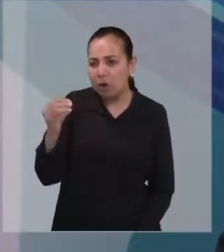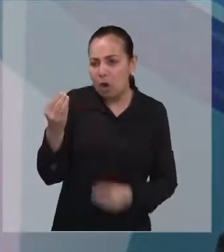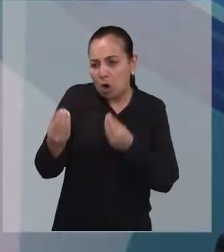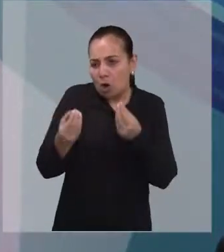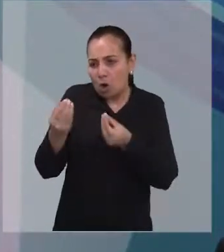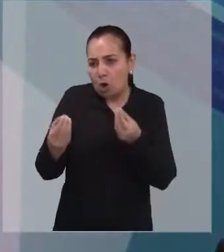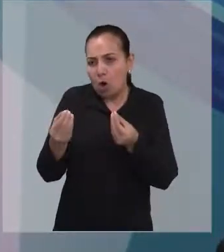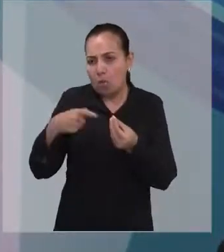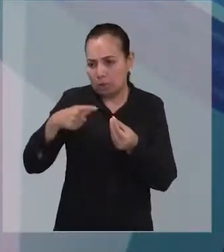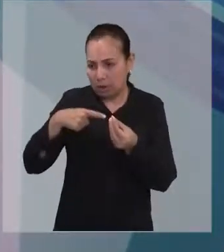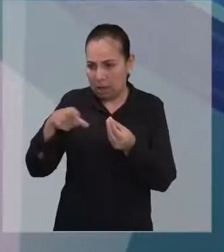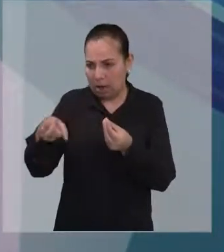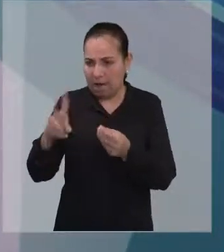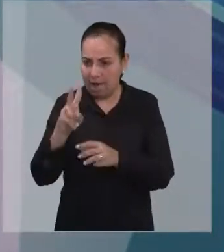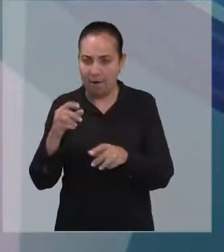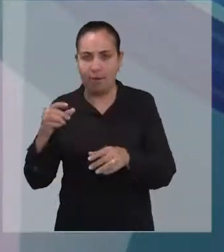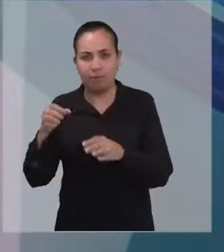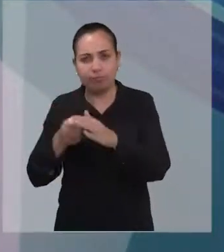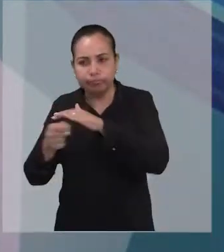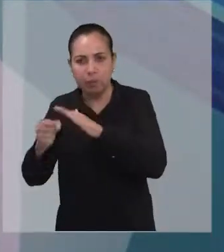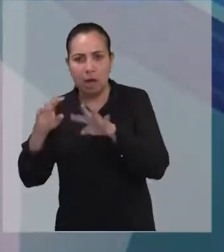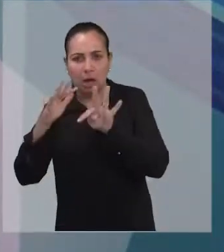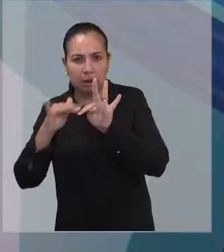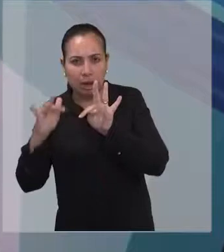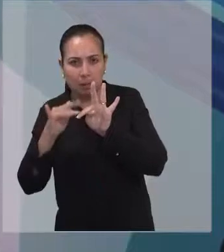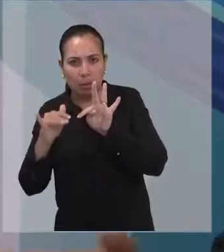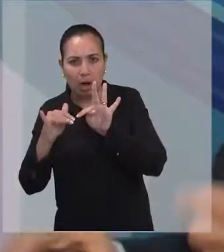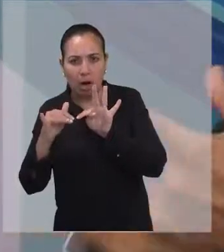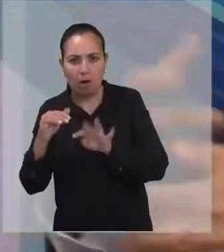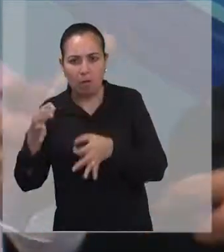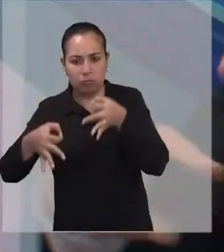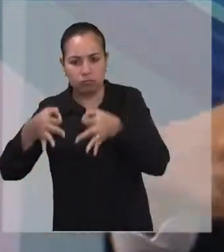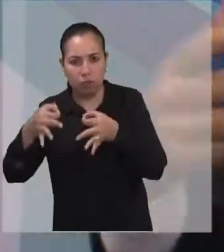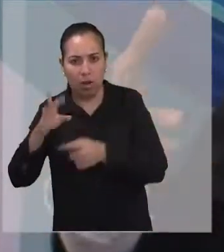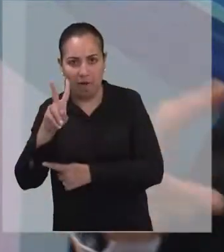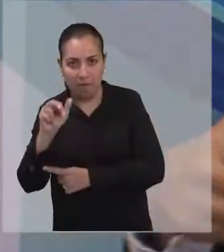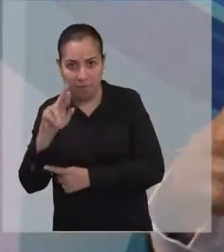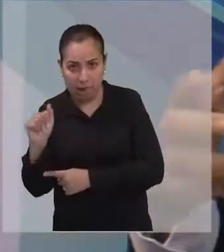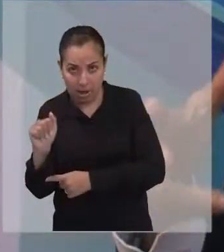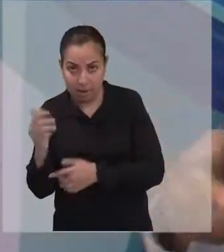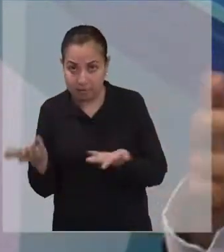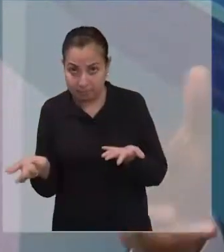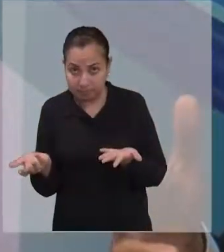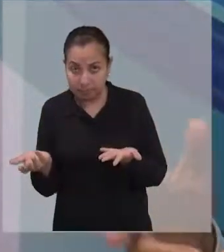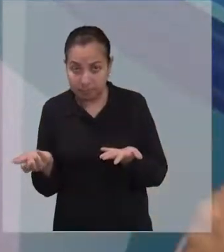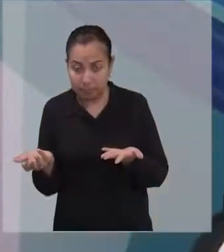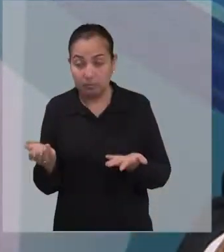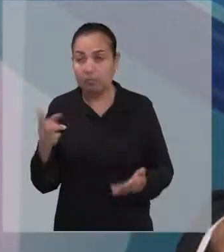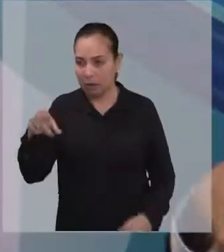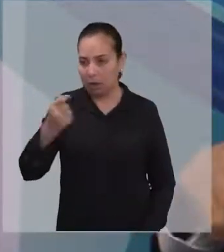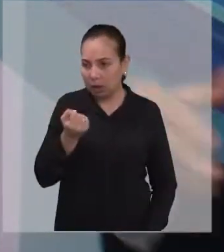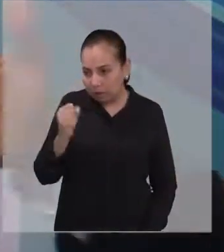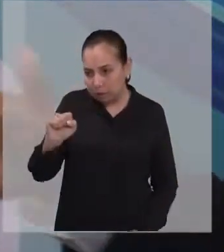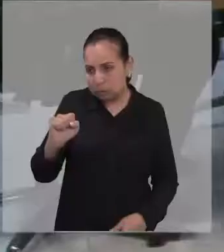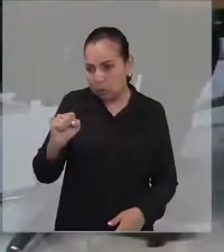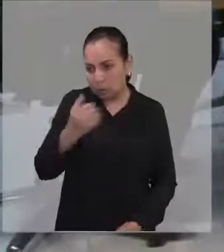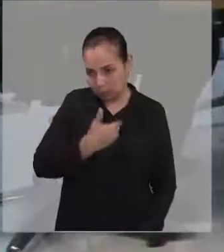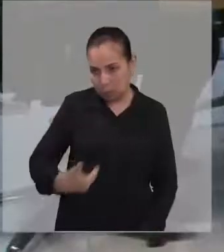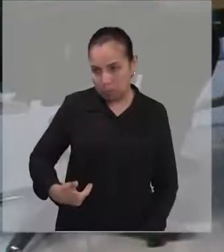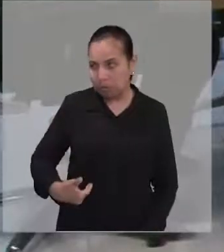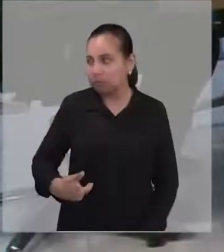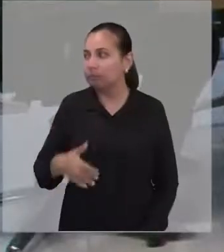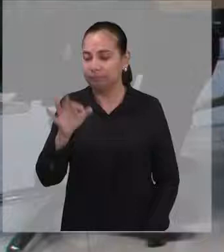ser lotado numa vara. Porque ali ele estabelece relações permanentes com um juiz. Defensor público. Defensor